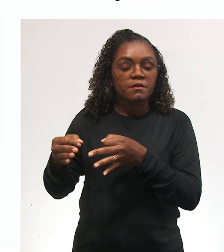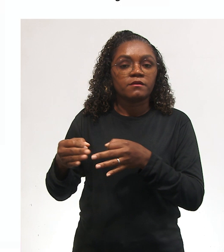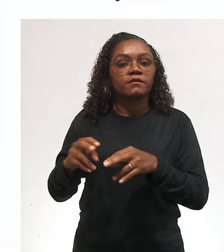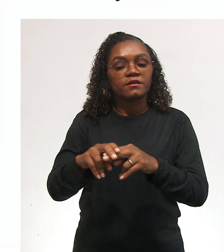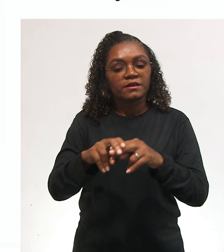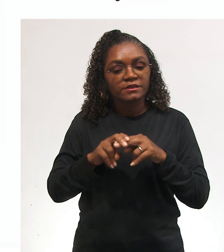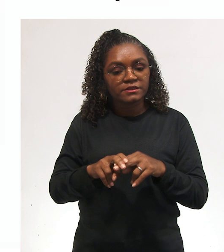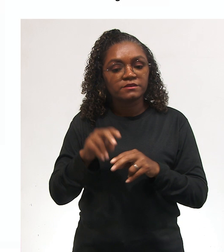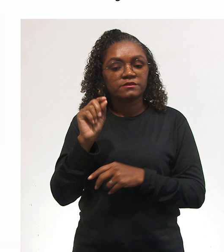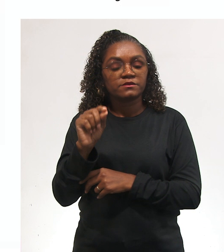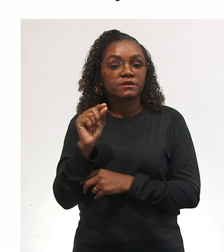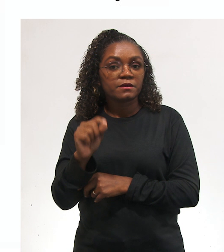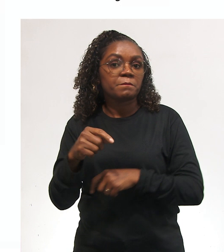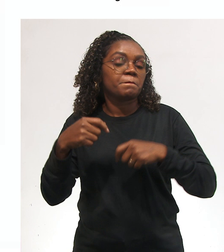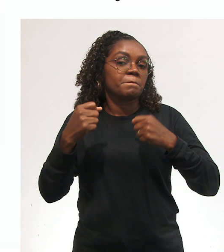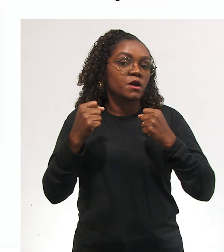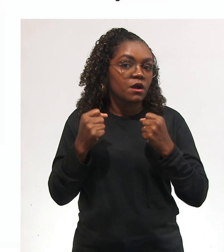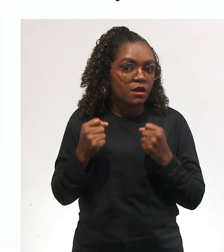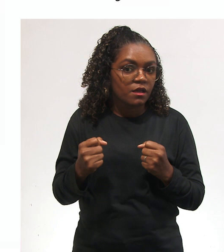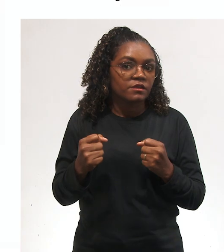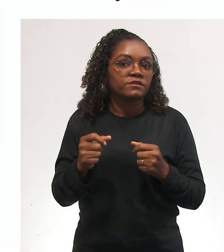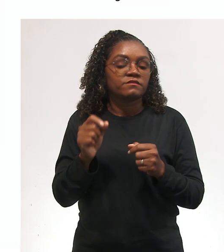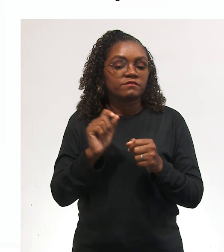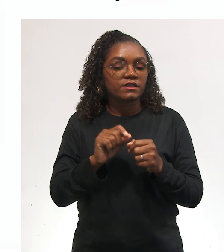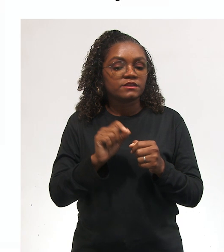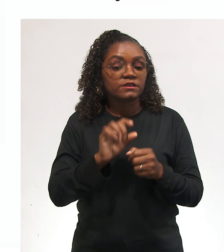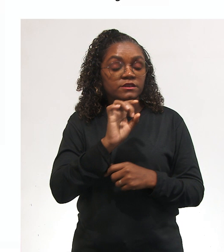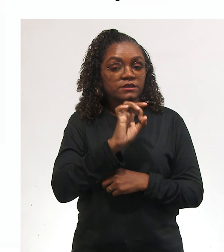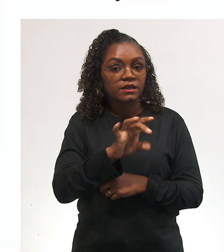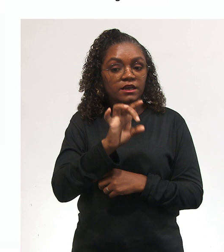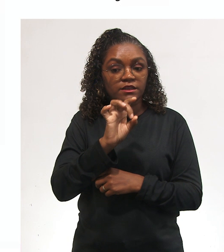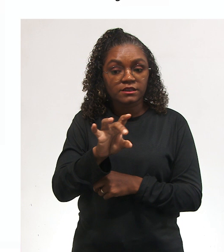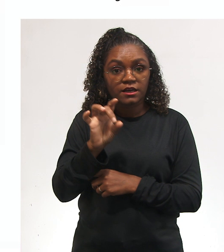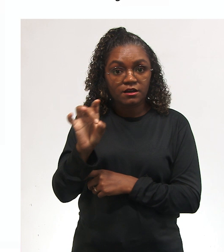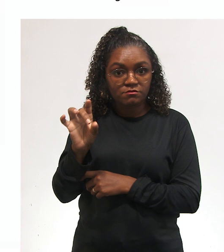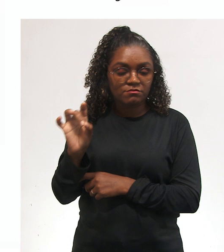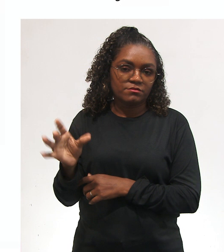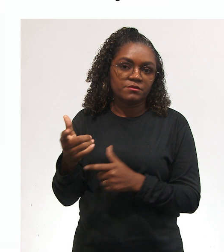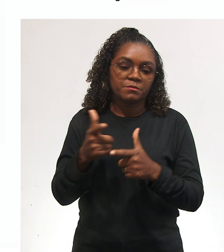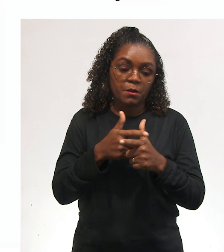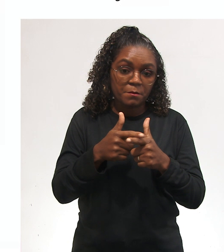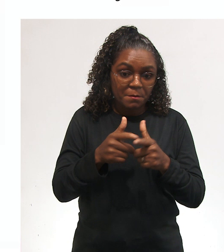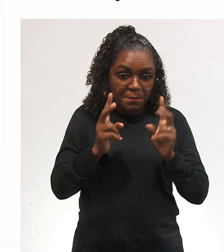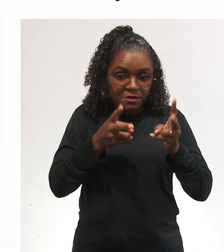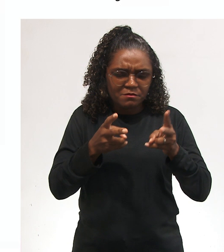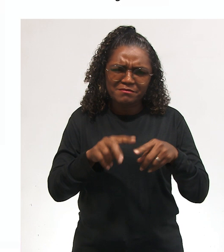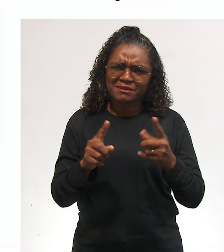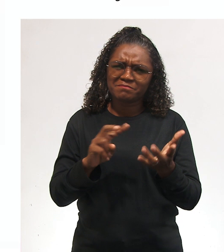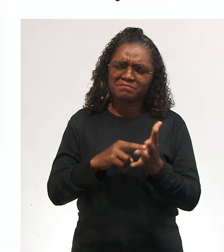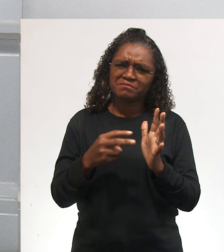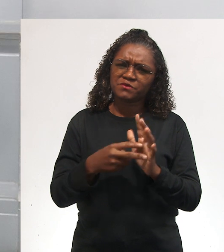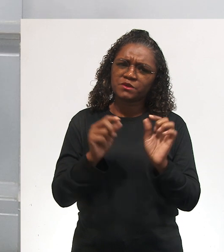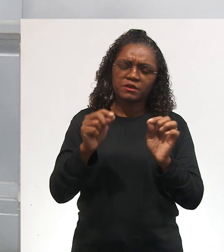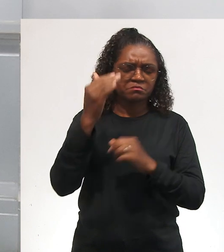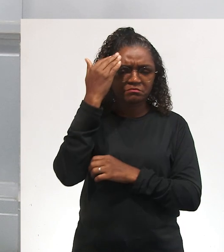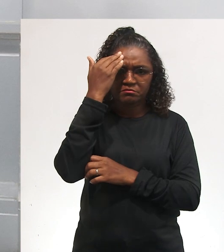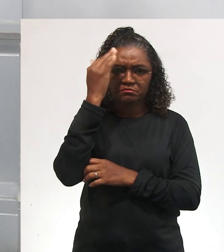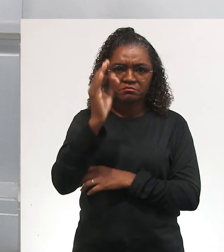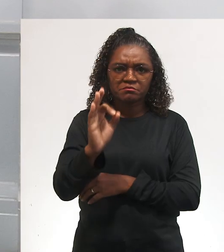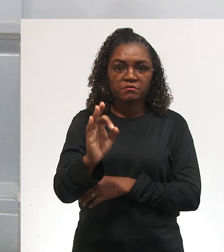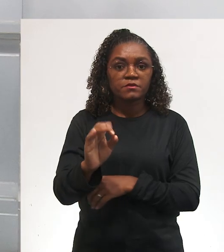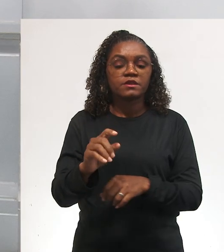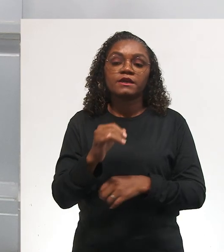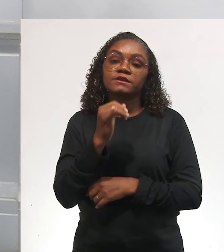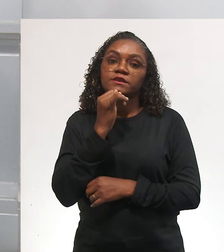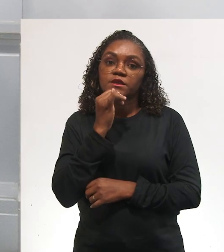o brainstorming pode ser aplicado a cada uma dessas partes desse problema. O que quer dizer isso, professora? Se o problema for